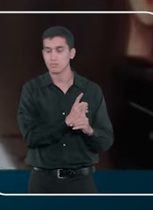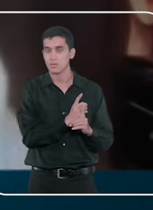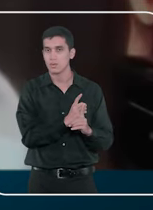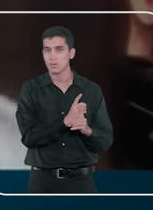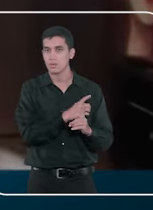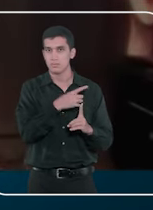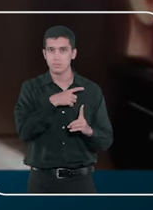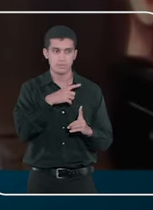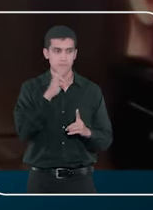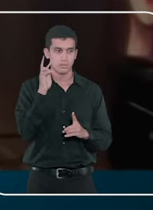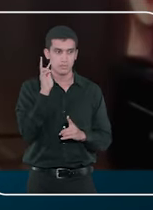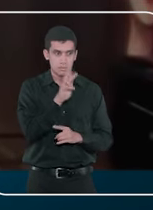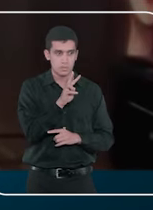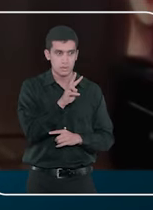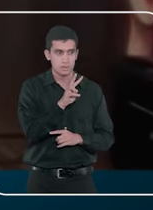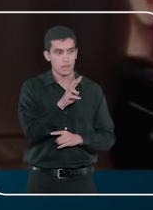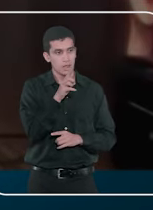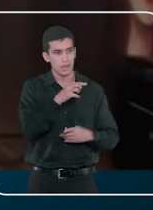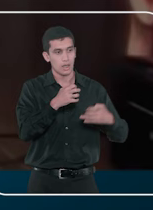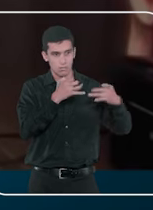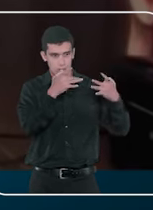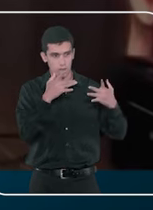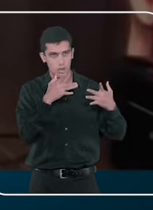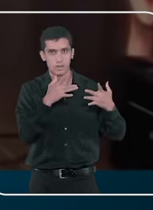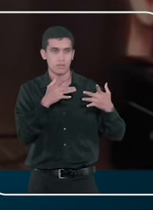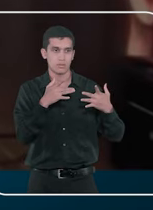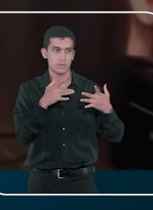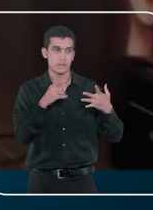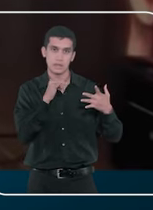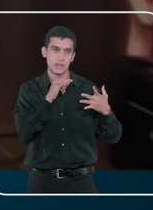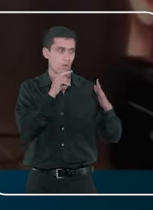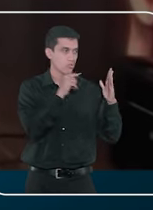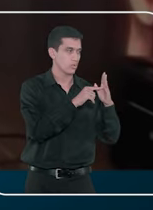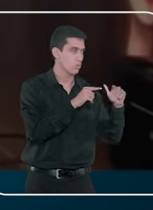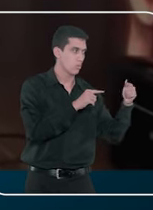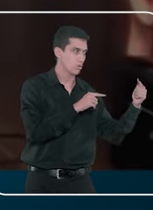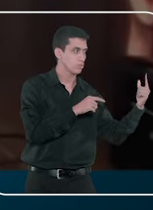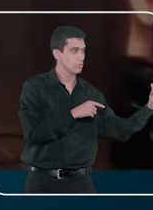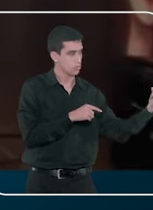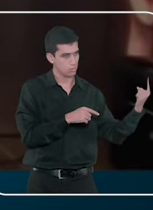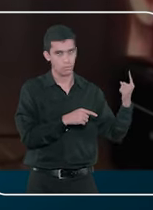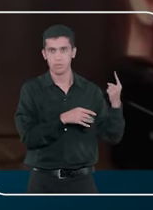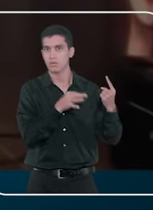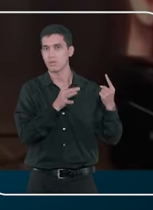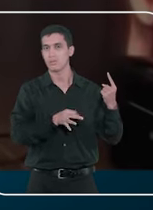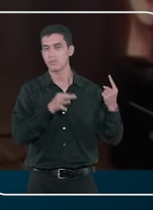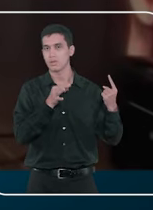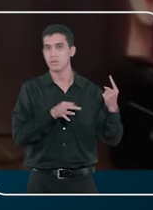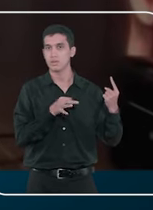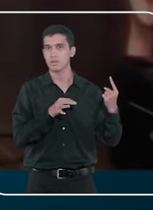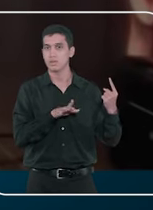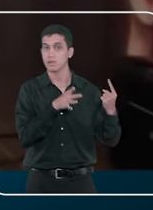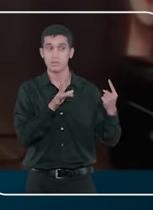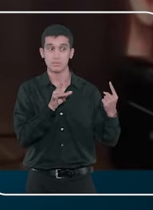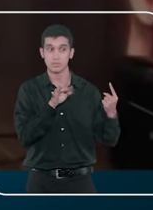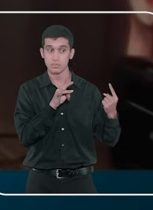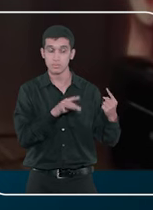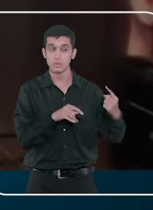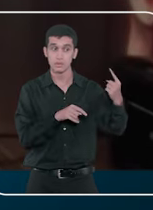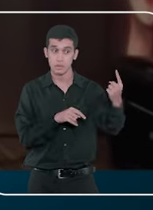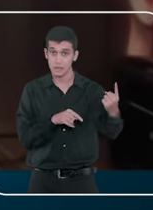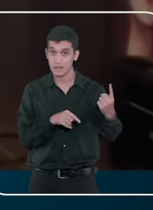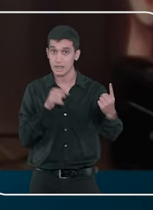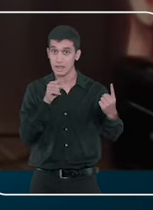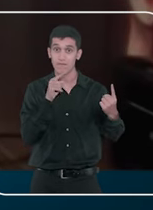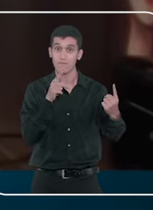a responsabilidade de terceiro. Em outras palavras, o mero alegar, o mero indicar do agente